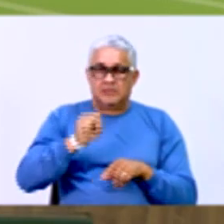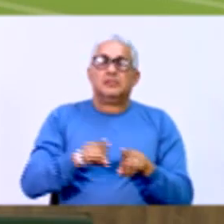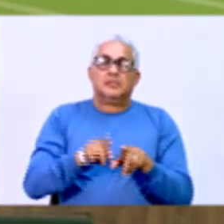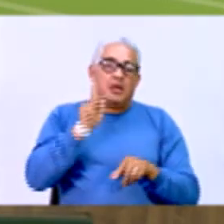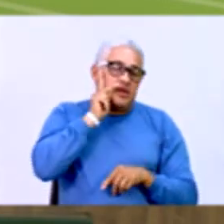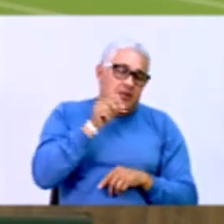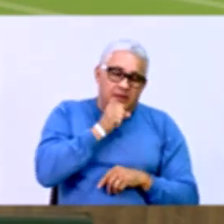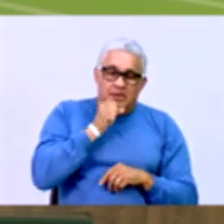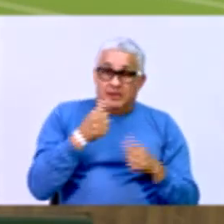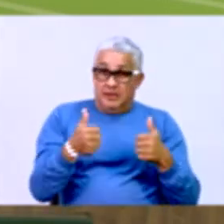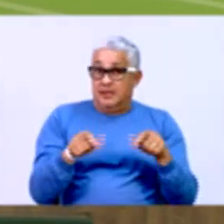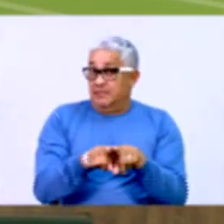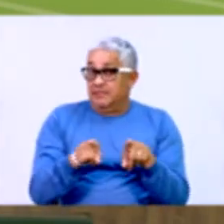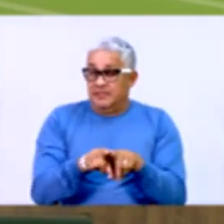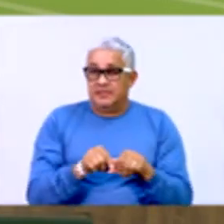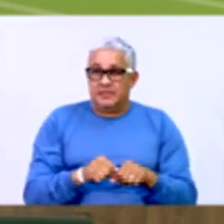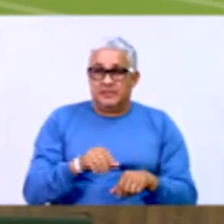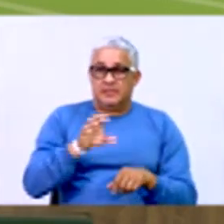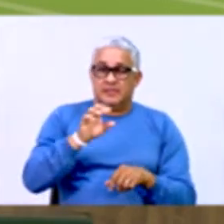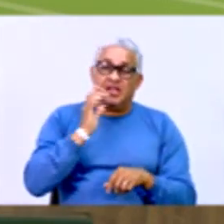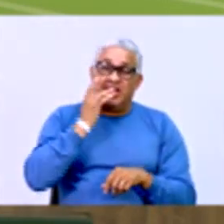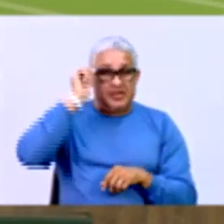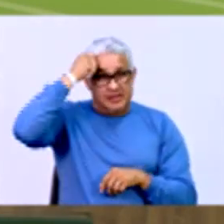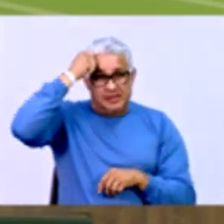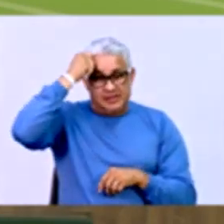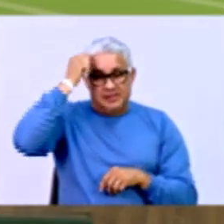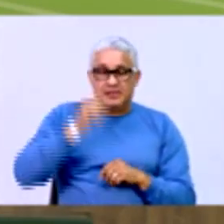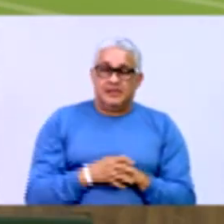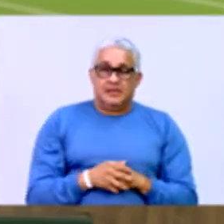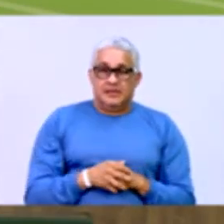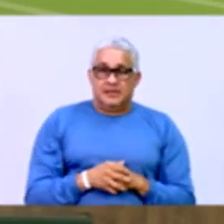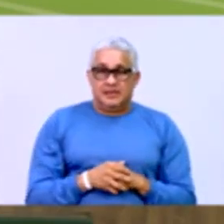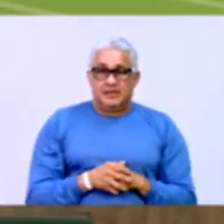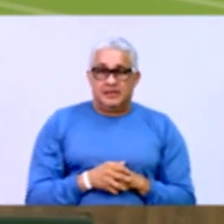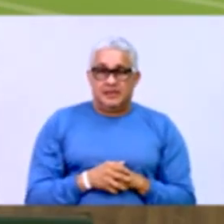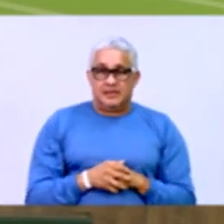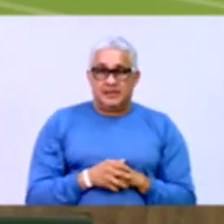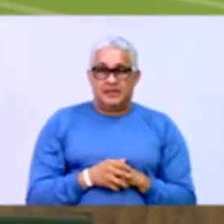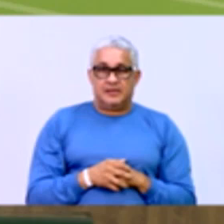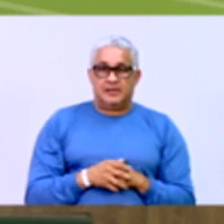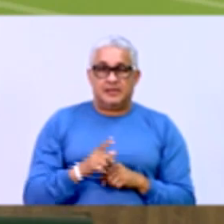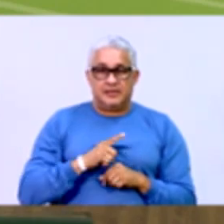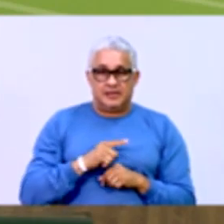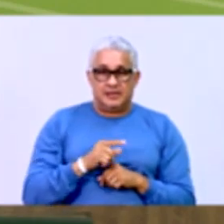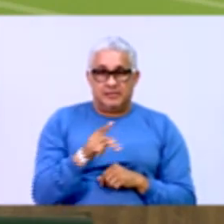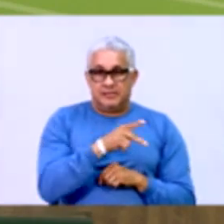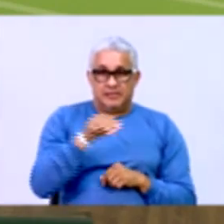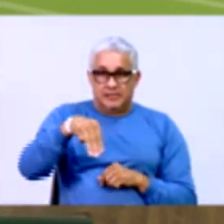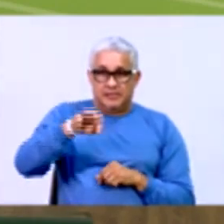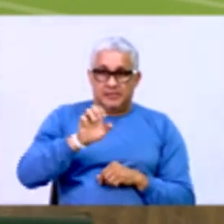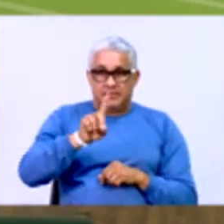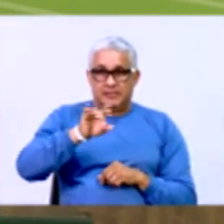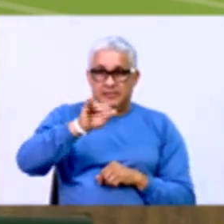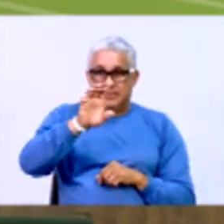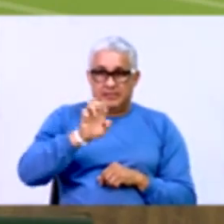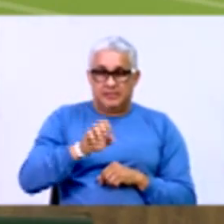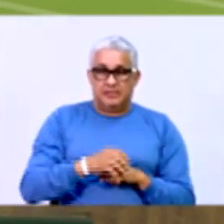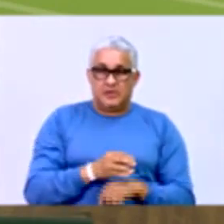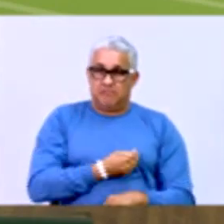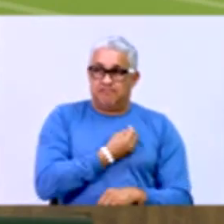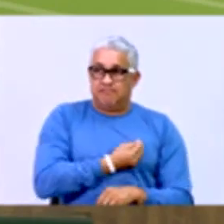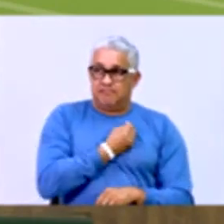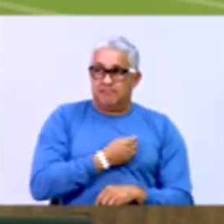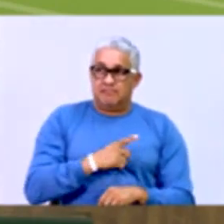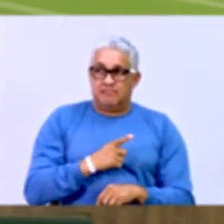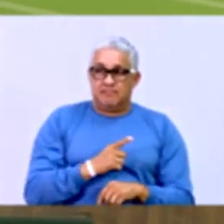olha aqui, Ouro Preto do Oeste, nós temos Presidente Médici aqui online,